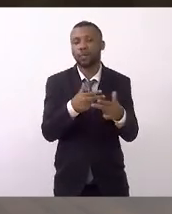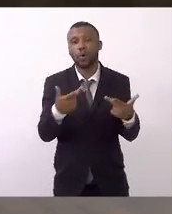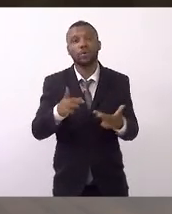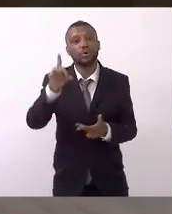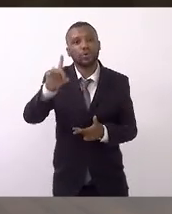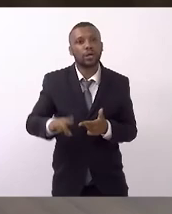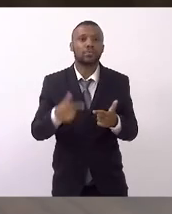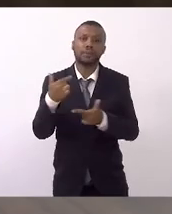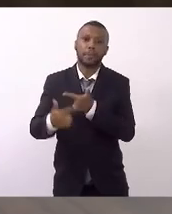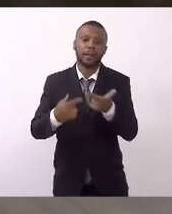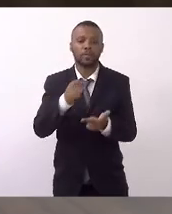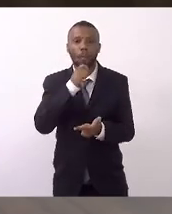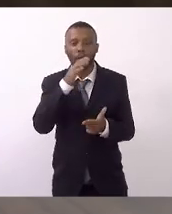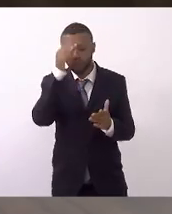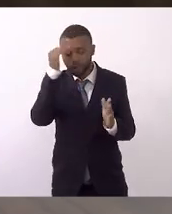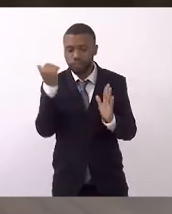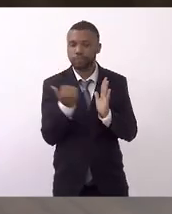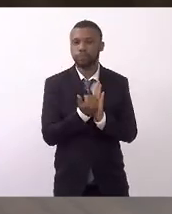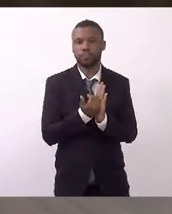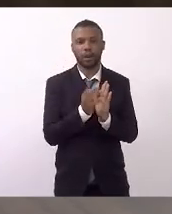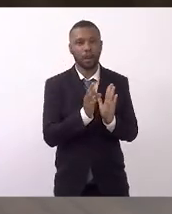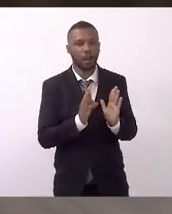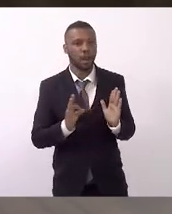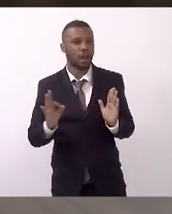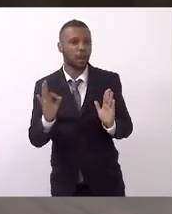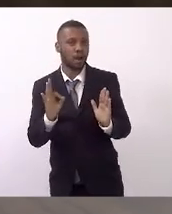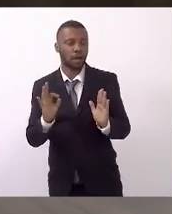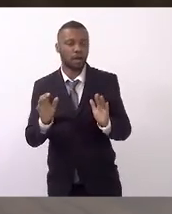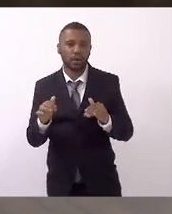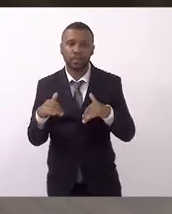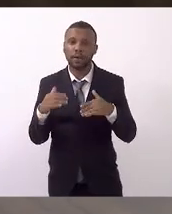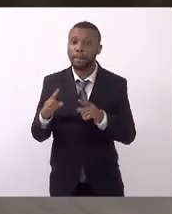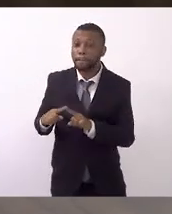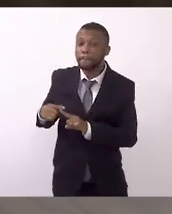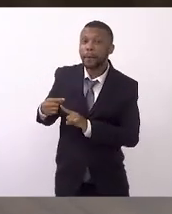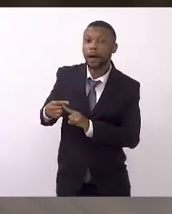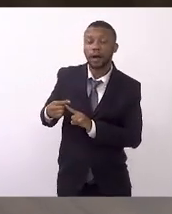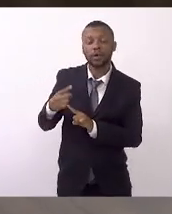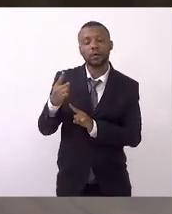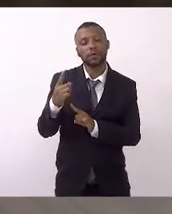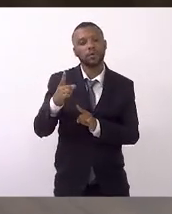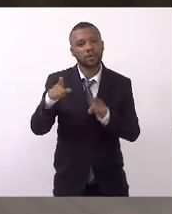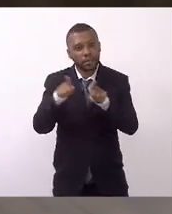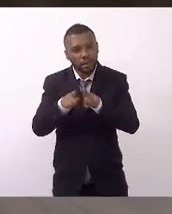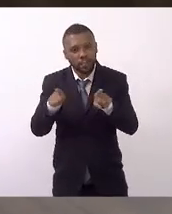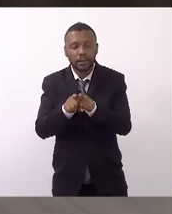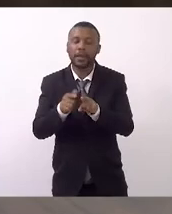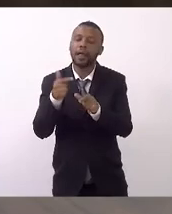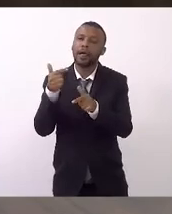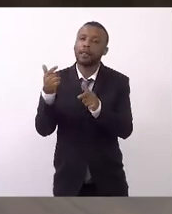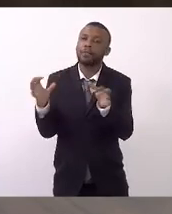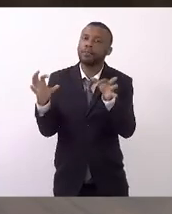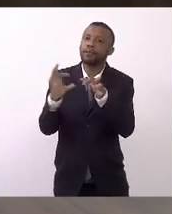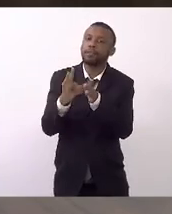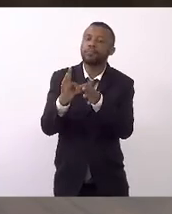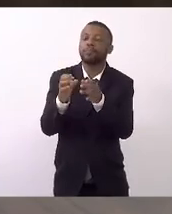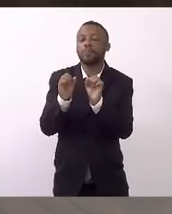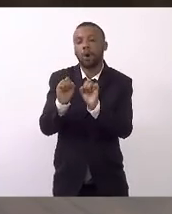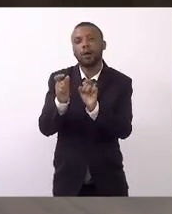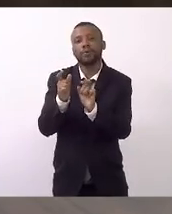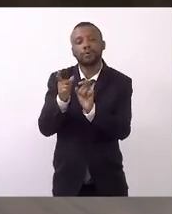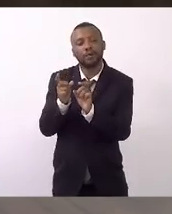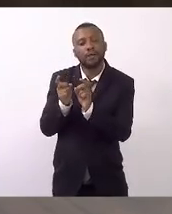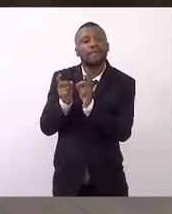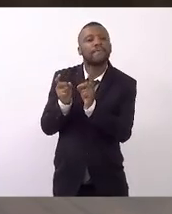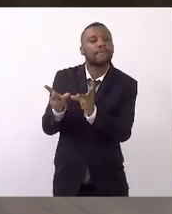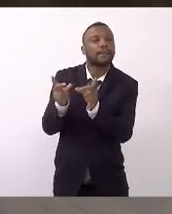direitos trabalhistas que não estão sendo honrados. E, além disso, está a serviço de um projeto de privatização